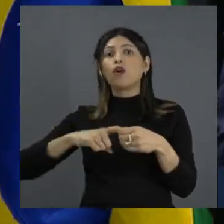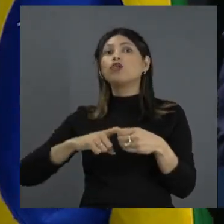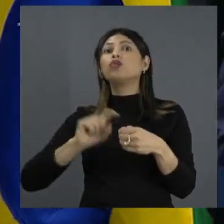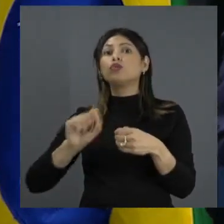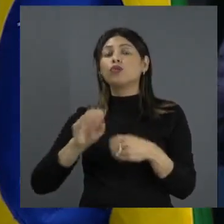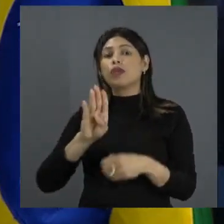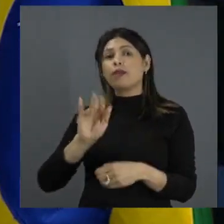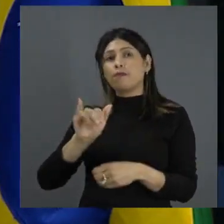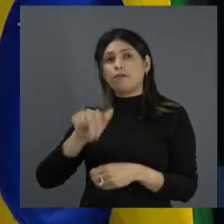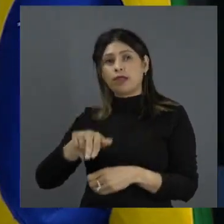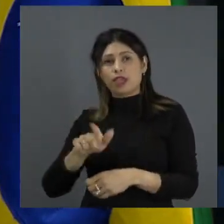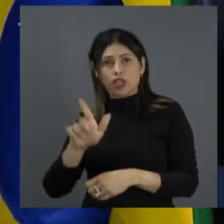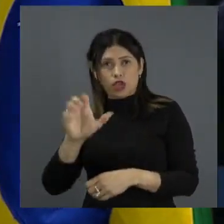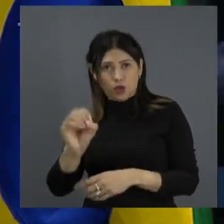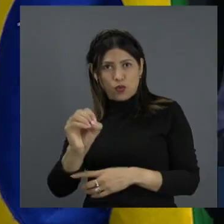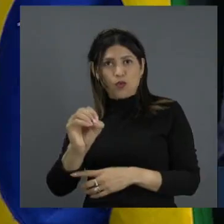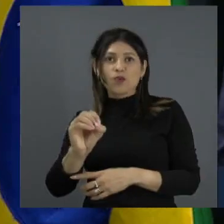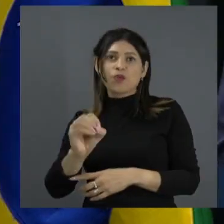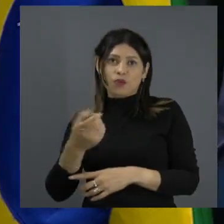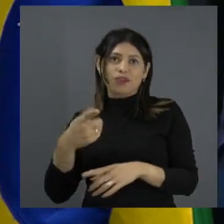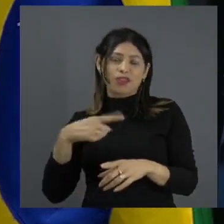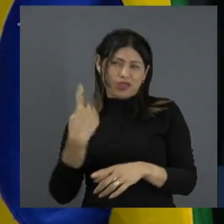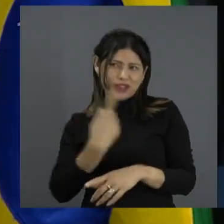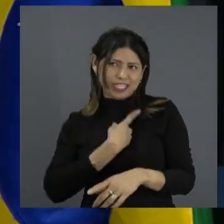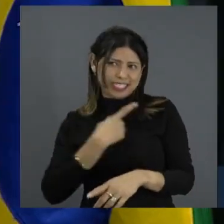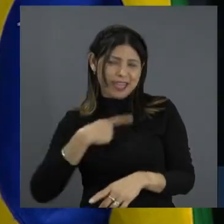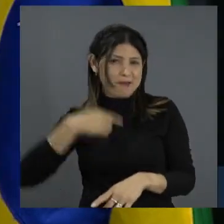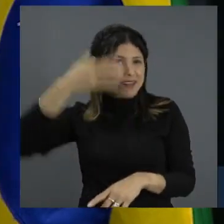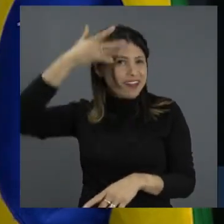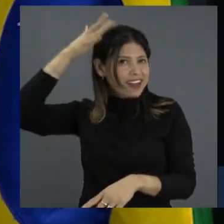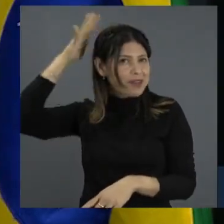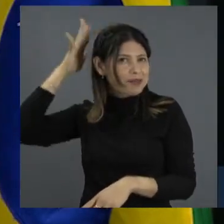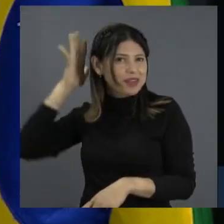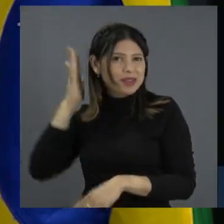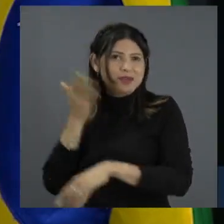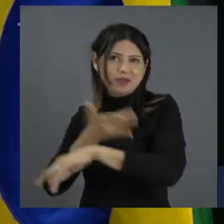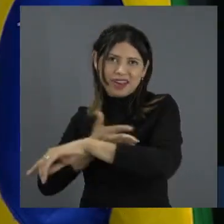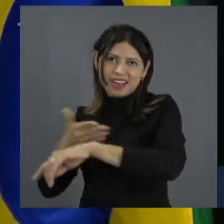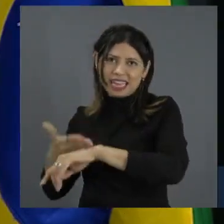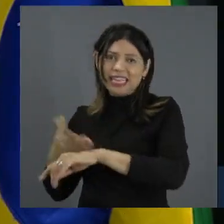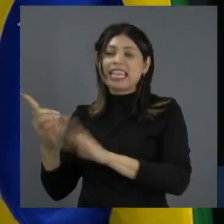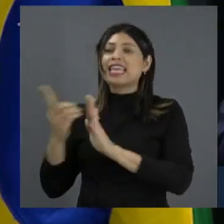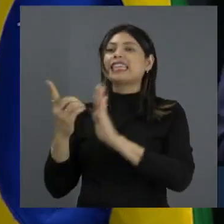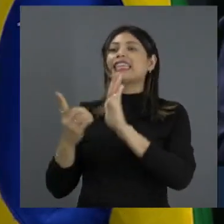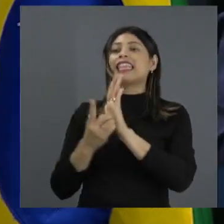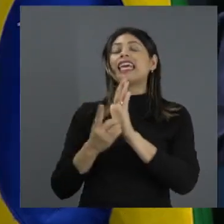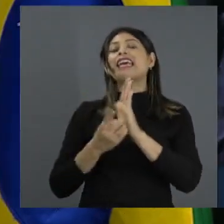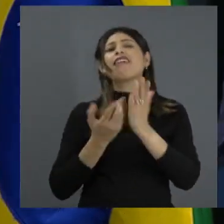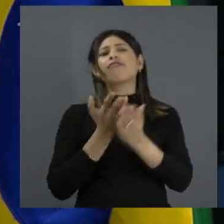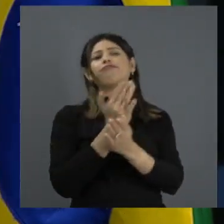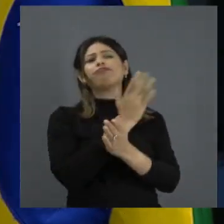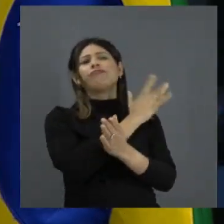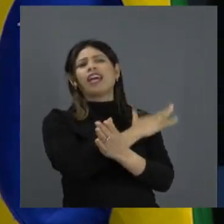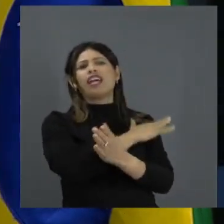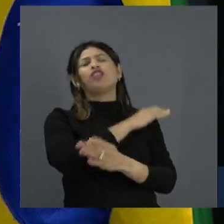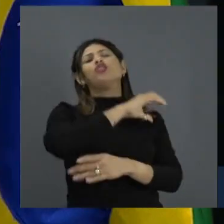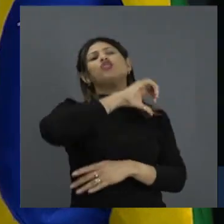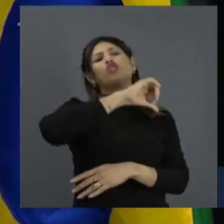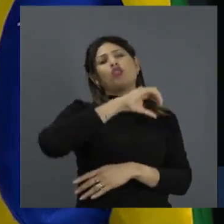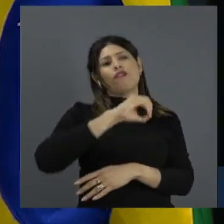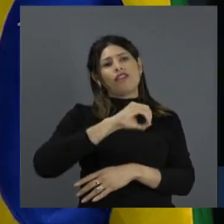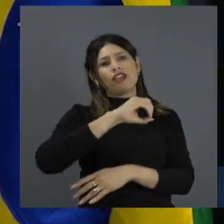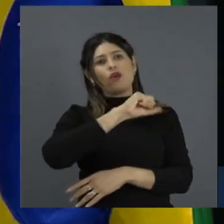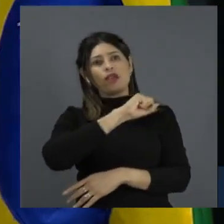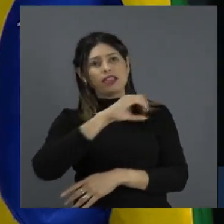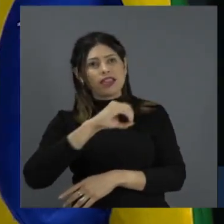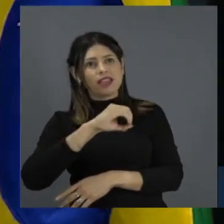e cassinos. Nós que temos um cabelo branco, vimos ali na década de 80, 90, a tragédia que foi para o Brasil, e o